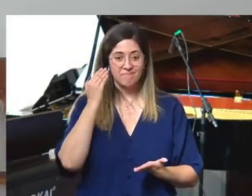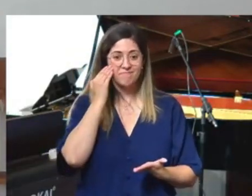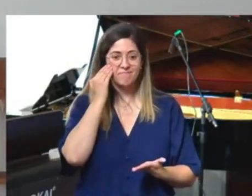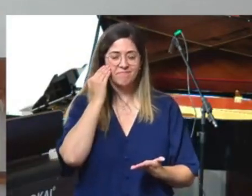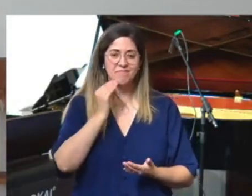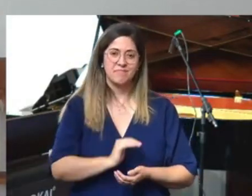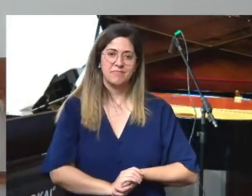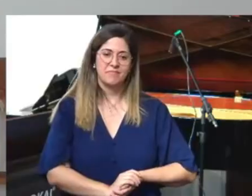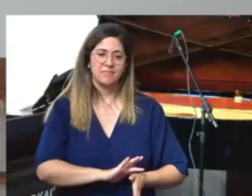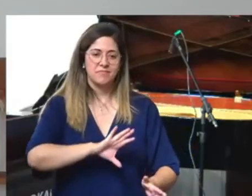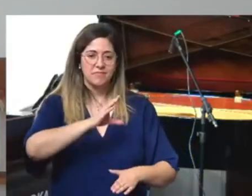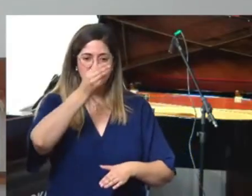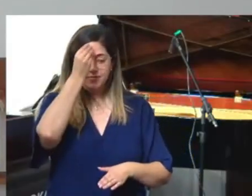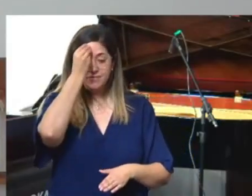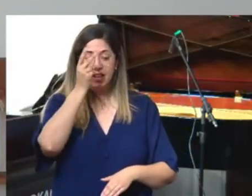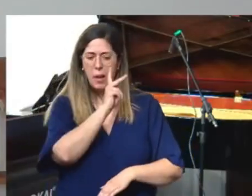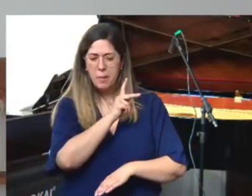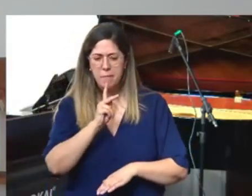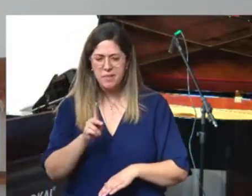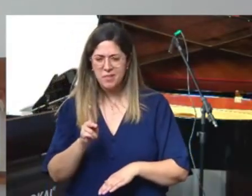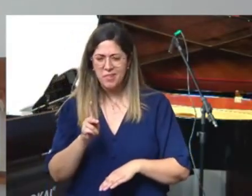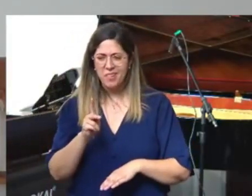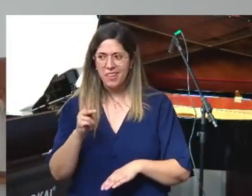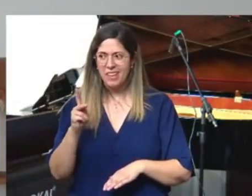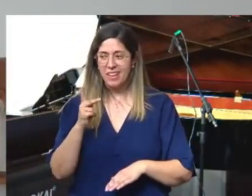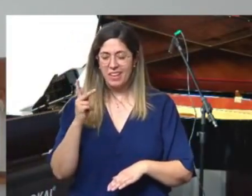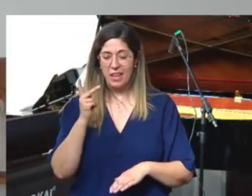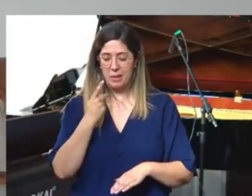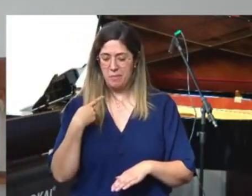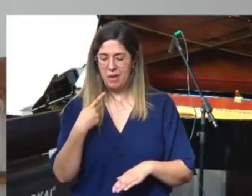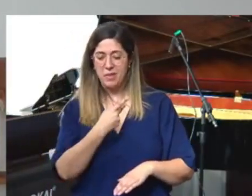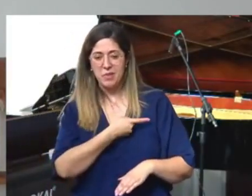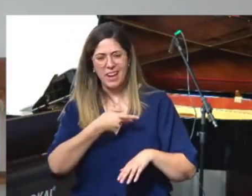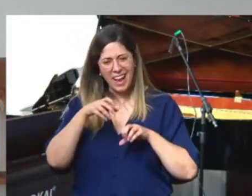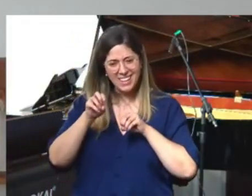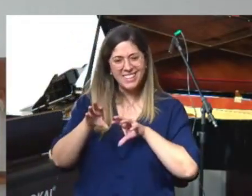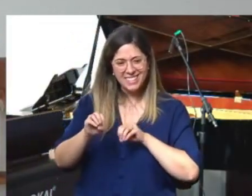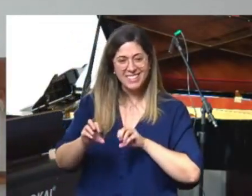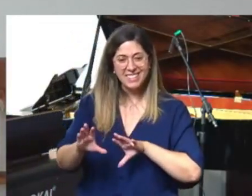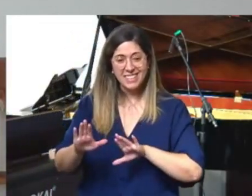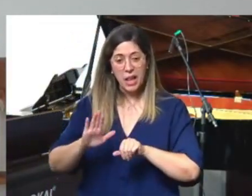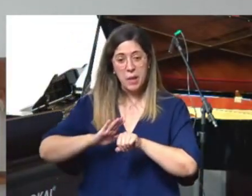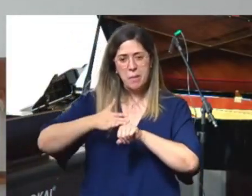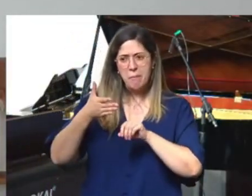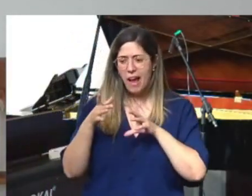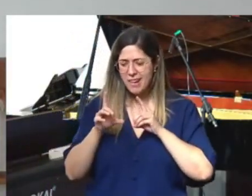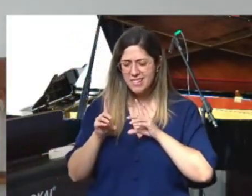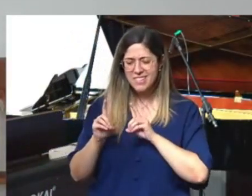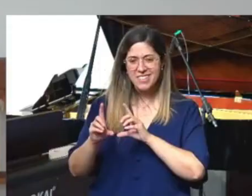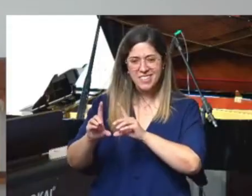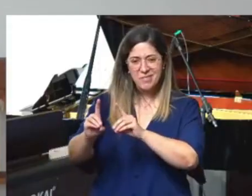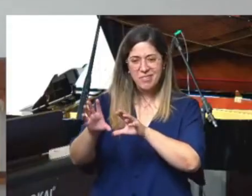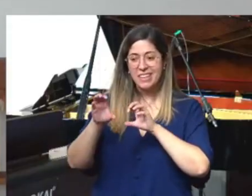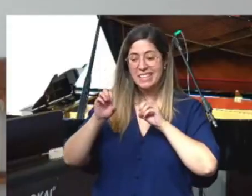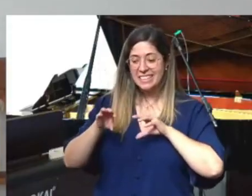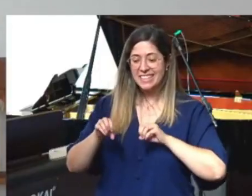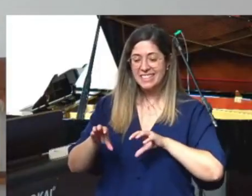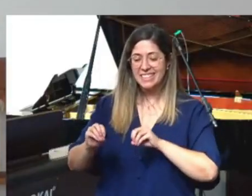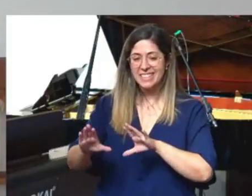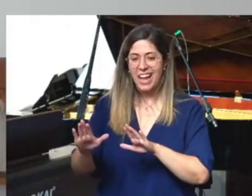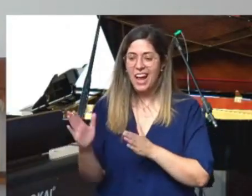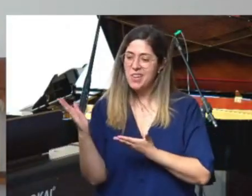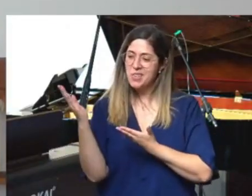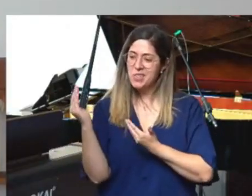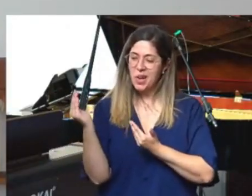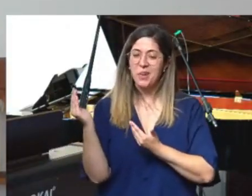a pastorearem, a discipularem outros homens mais jovens. ele vai se dirigir a Tito